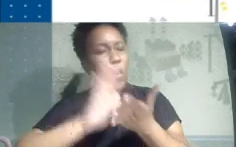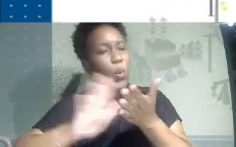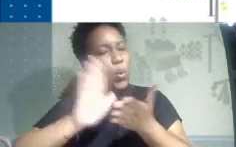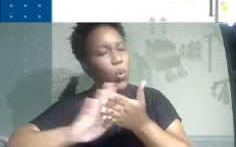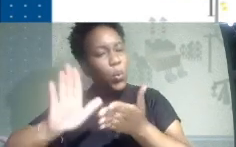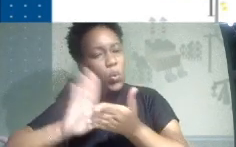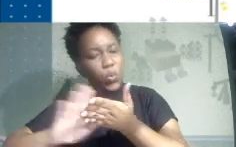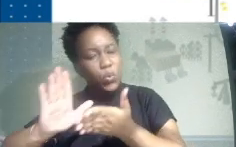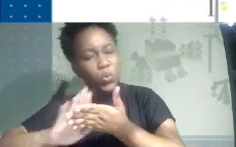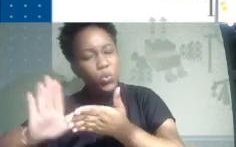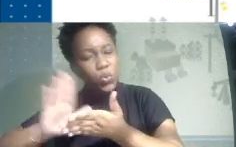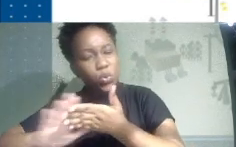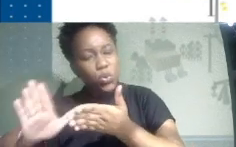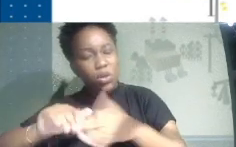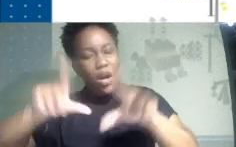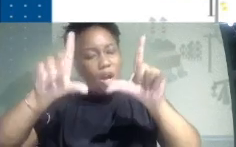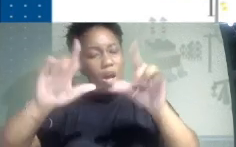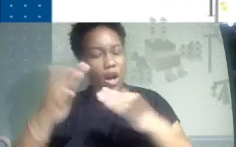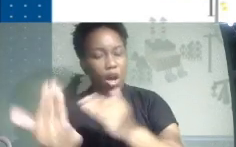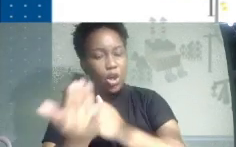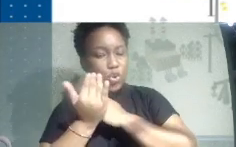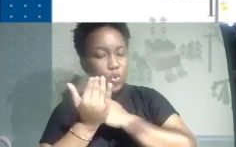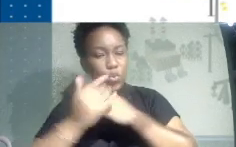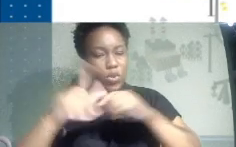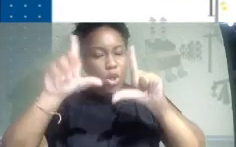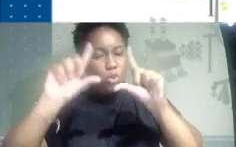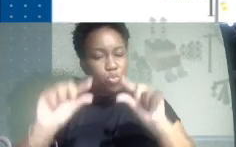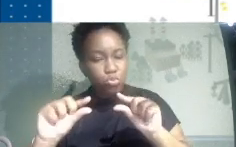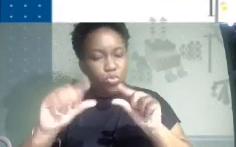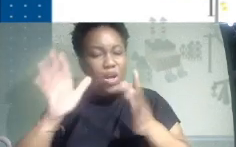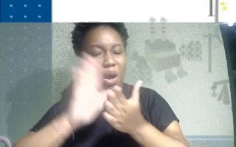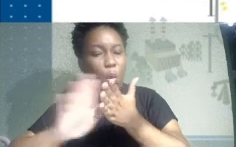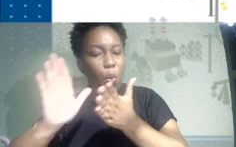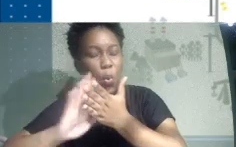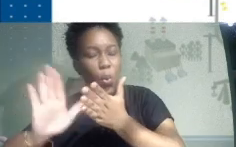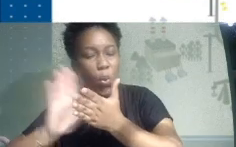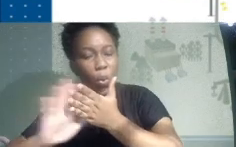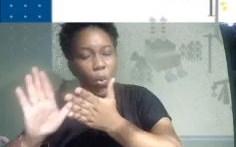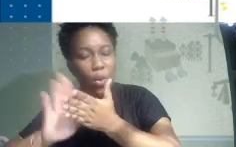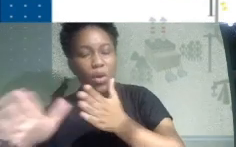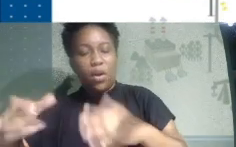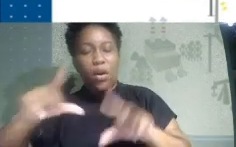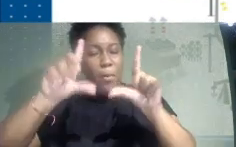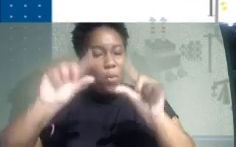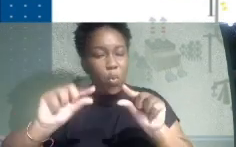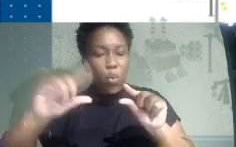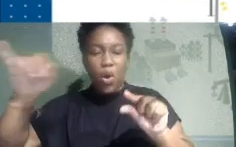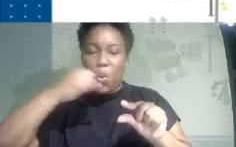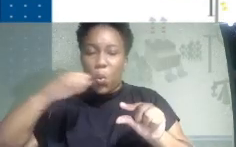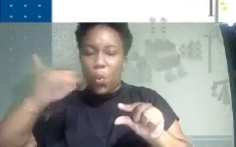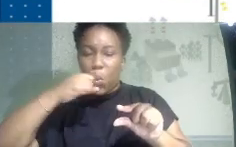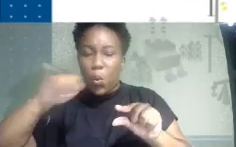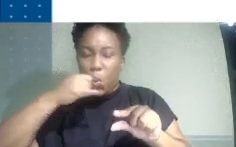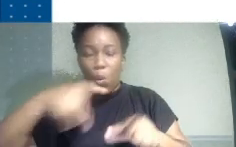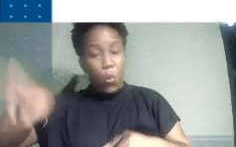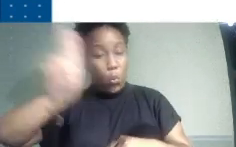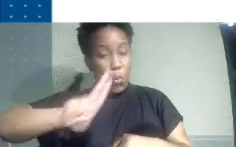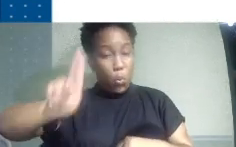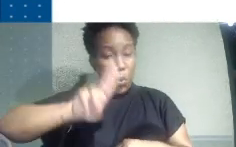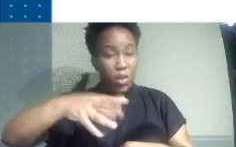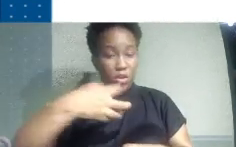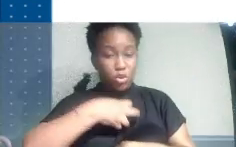de transformação ele ajuda muito a baratear o custo. E baixa tensão, porque ela vai ser utilizada aí de maneira devida, né?